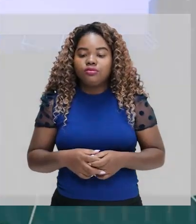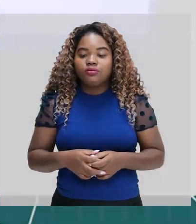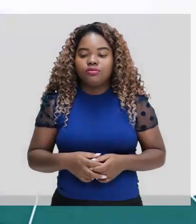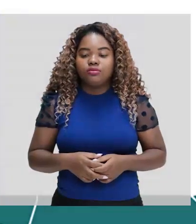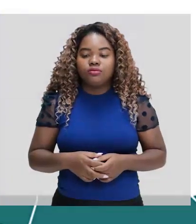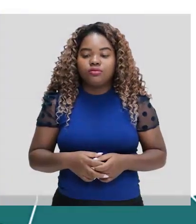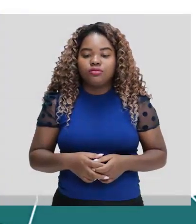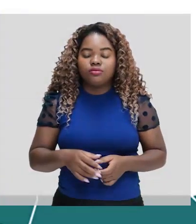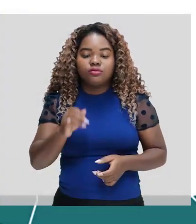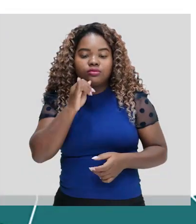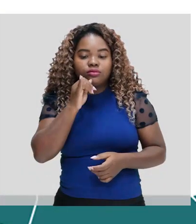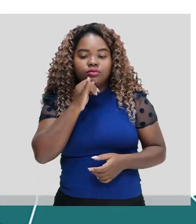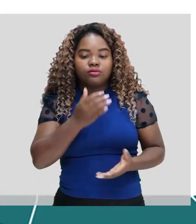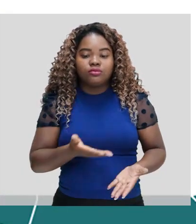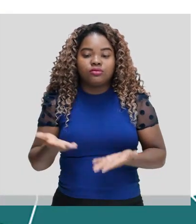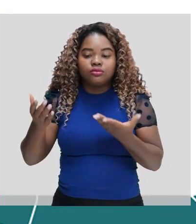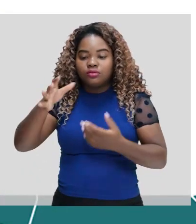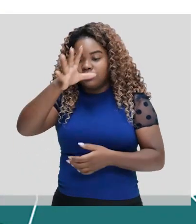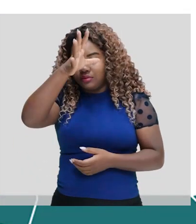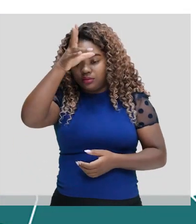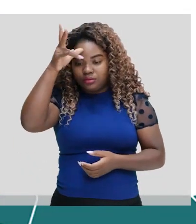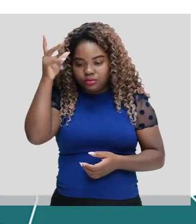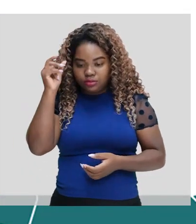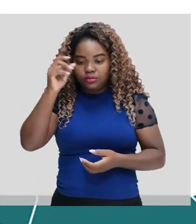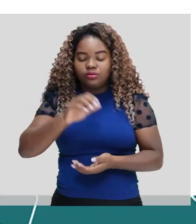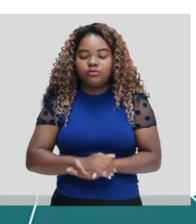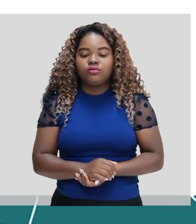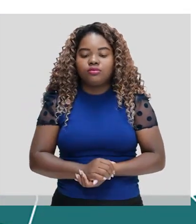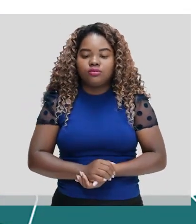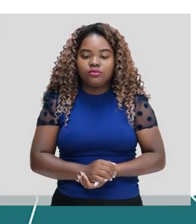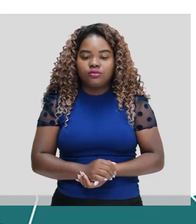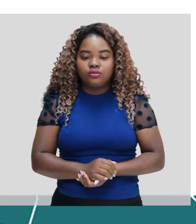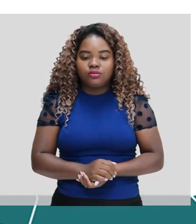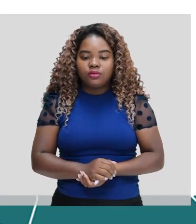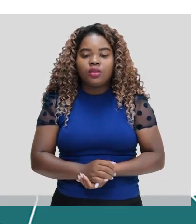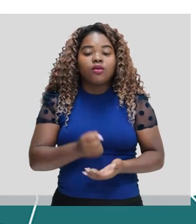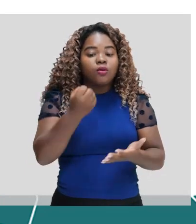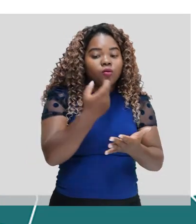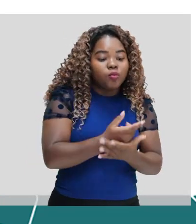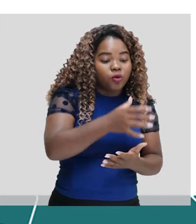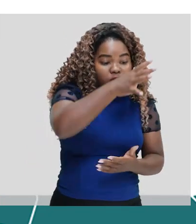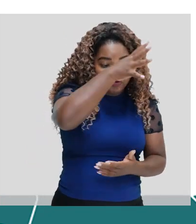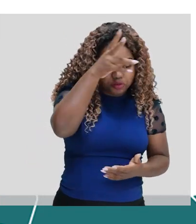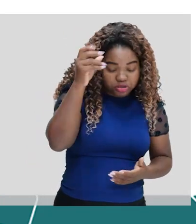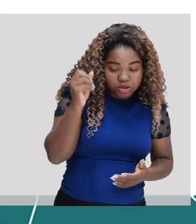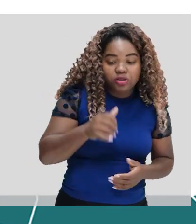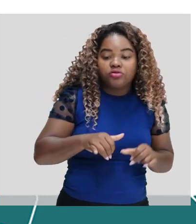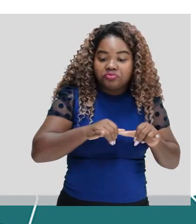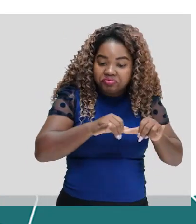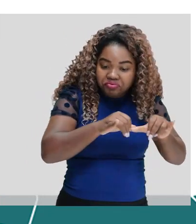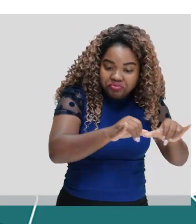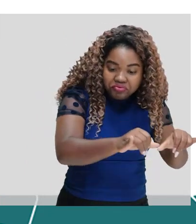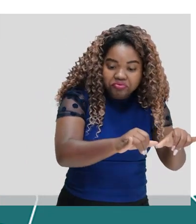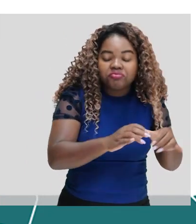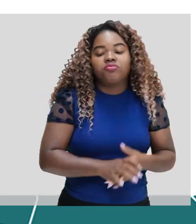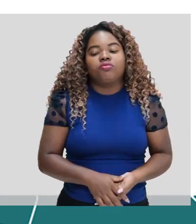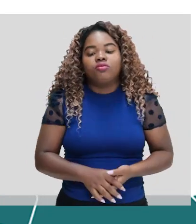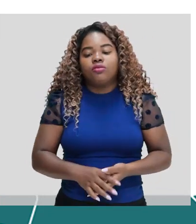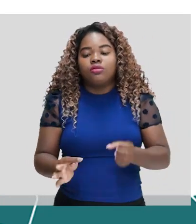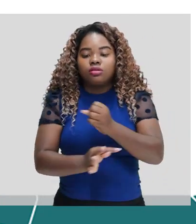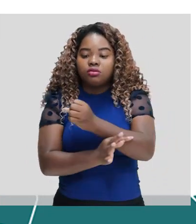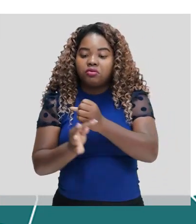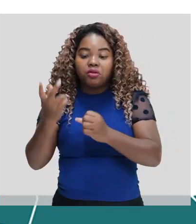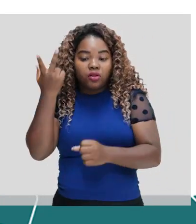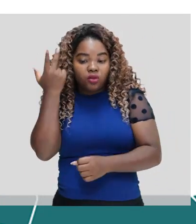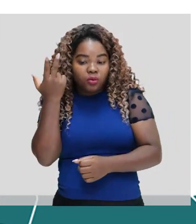caso, por exemplo, do refrigerante. Então, você foi, comprou um refrigerante lá no supermercado, ele está na temperatura